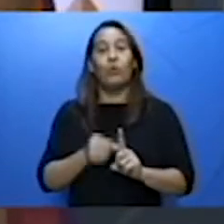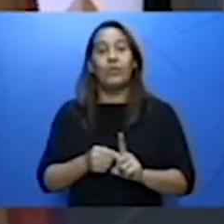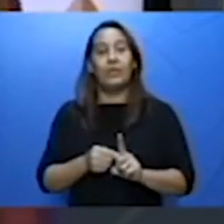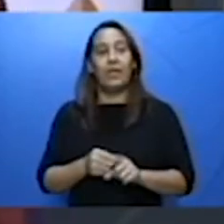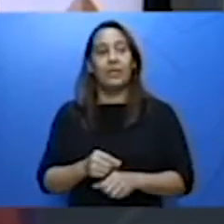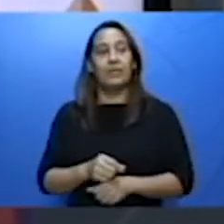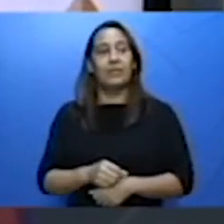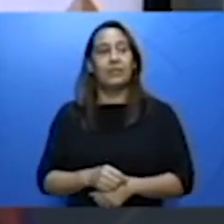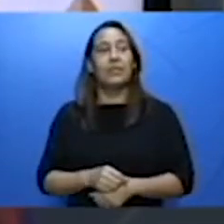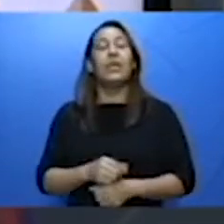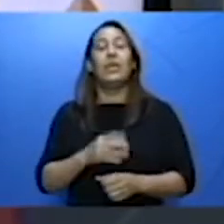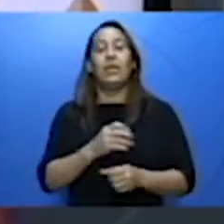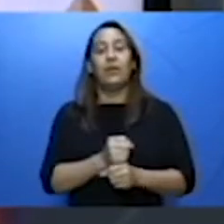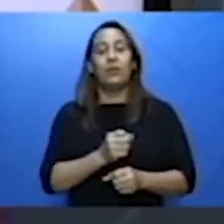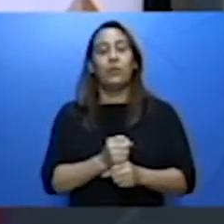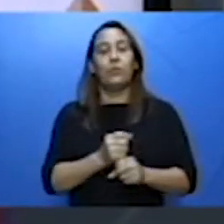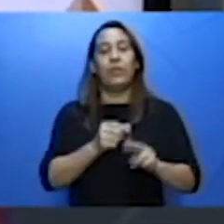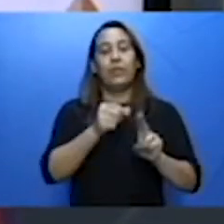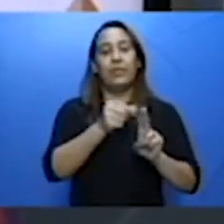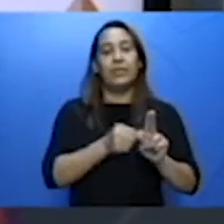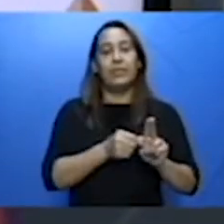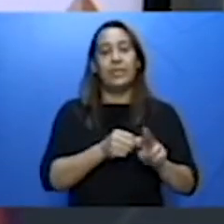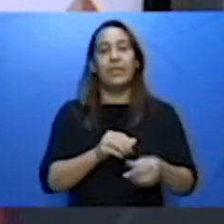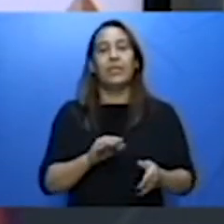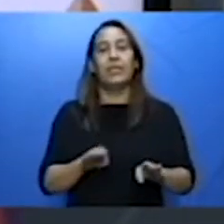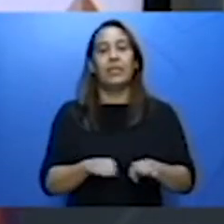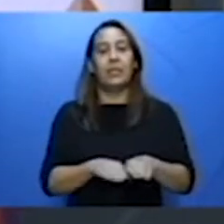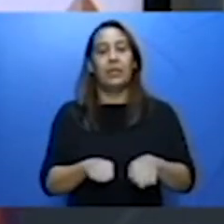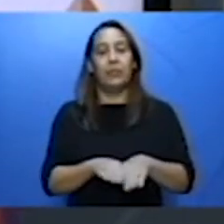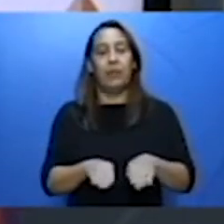unidades. E eu agrupei as minhas dezenas.